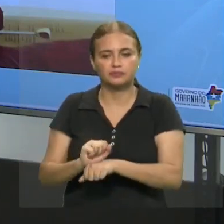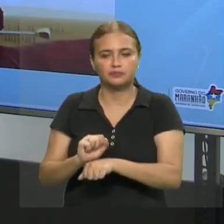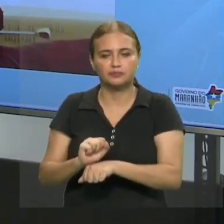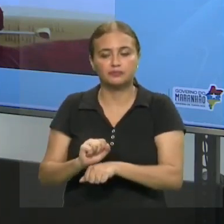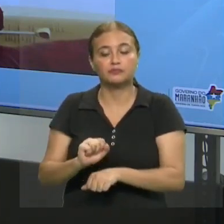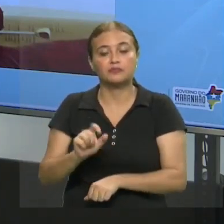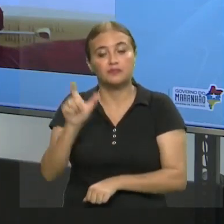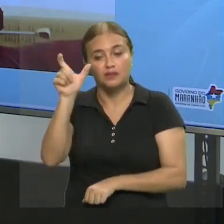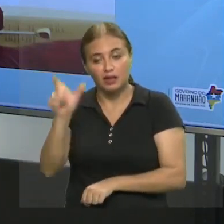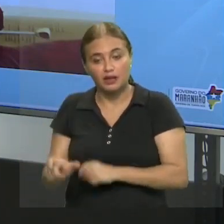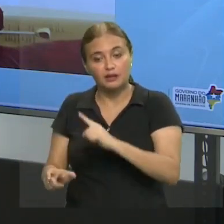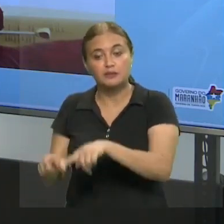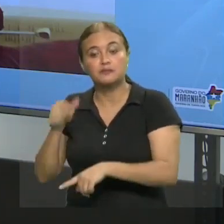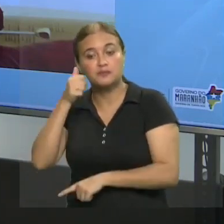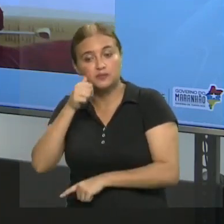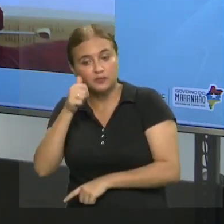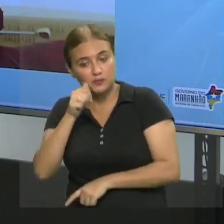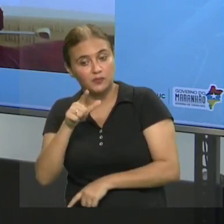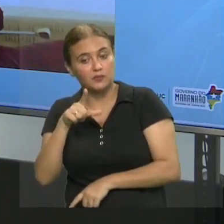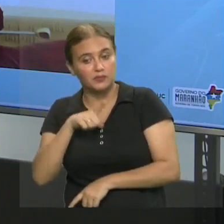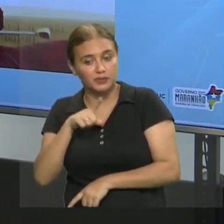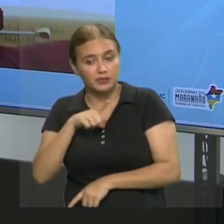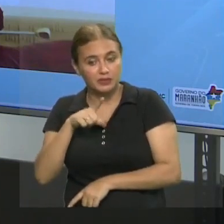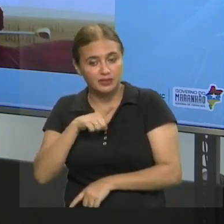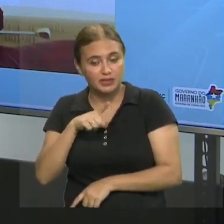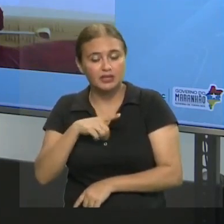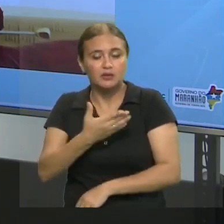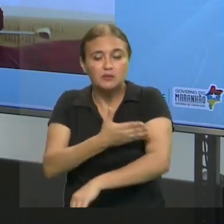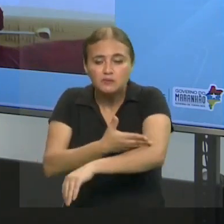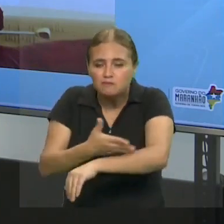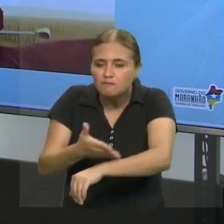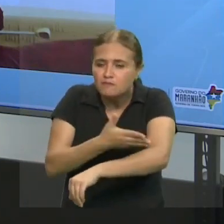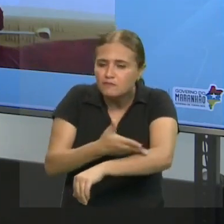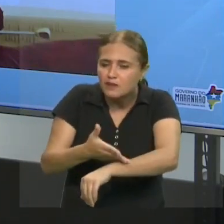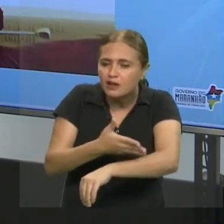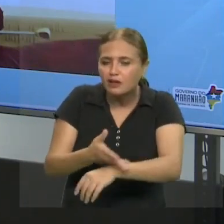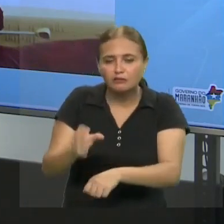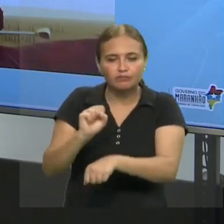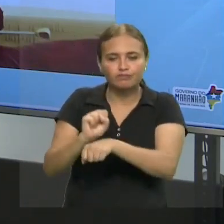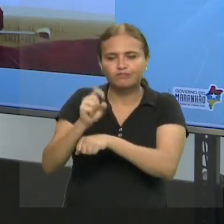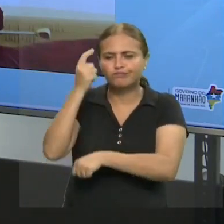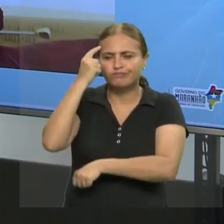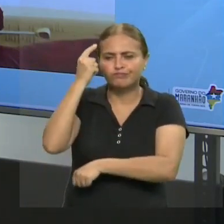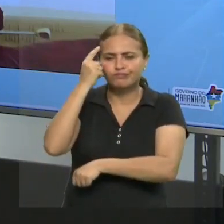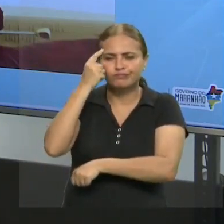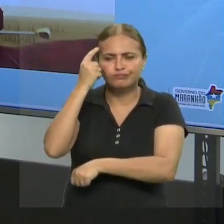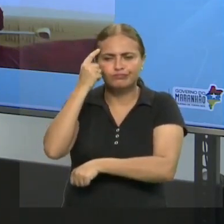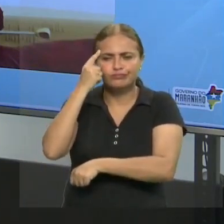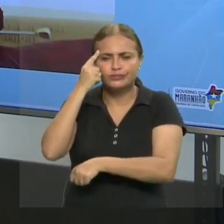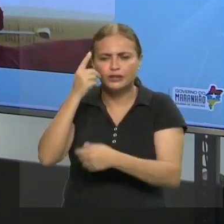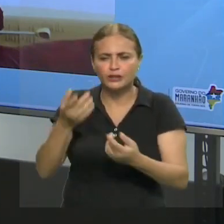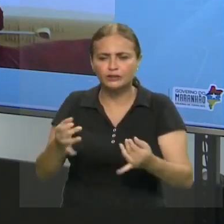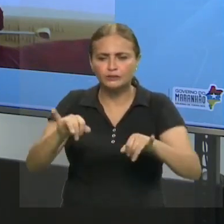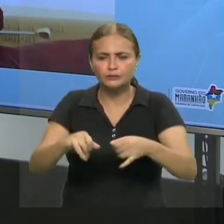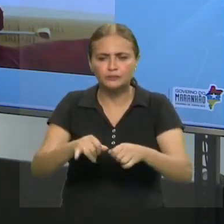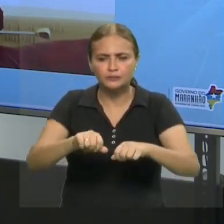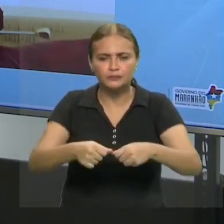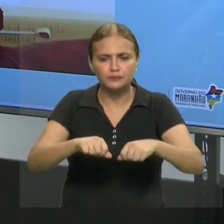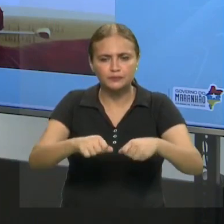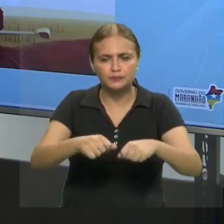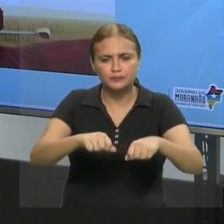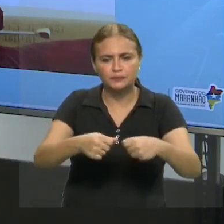A personagem ela já tem um hábito tão arraigado e ela não para pensar no que ela está fazendo, que ela tem, por